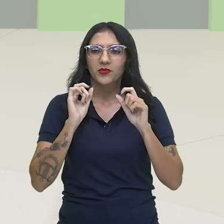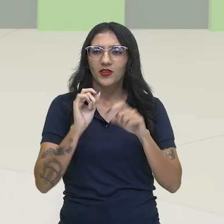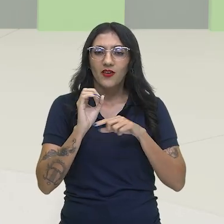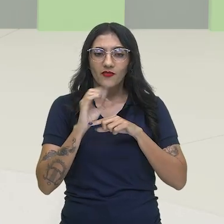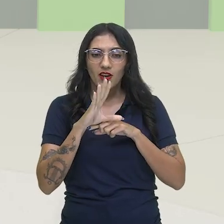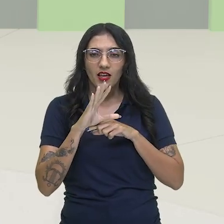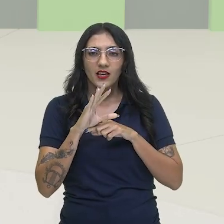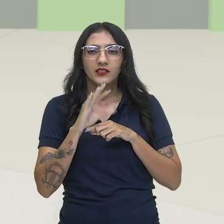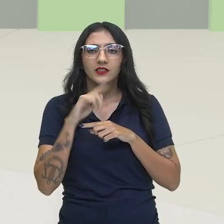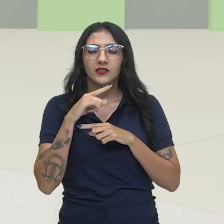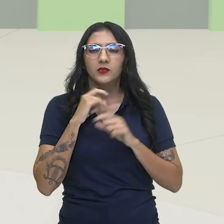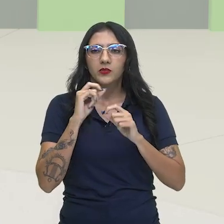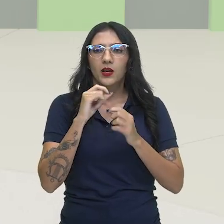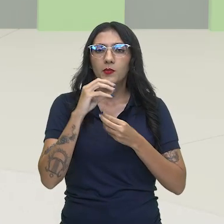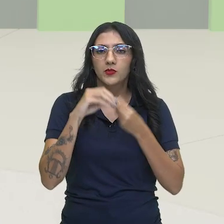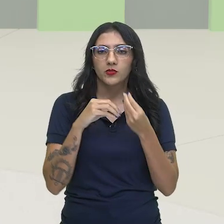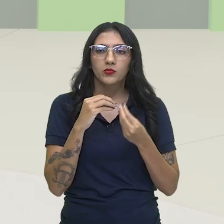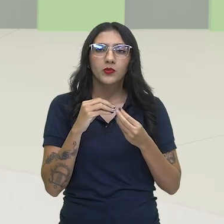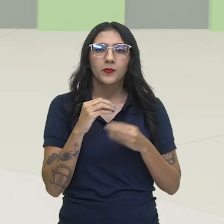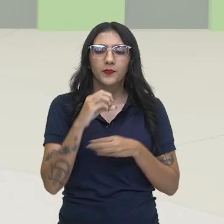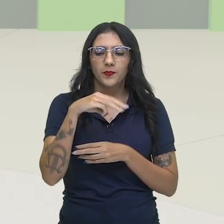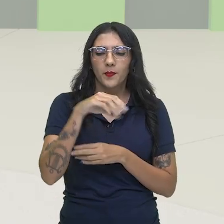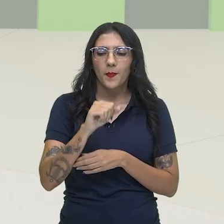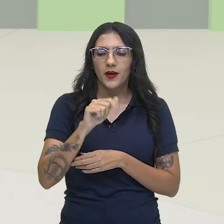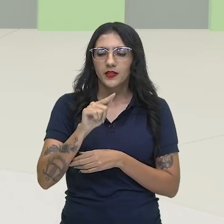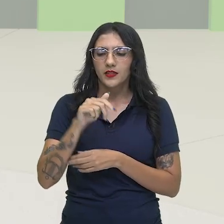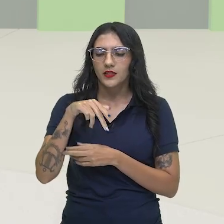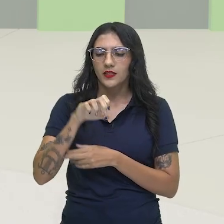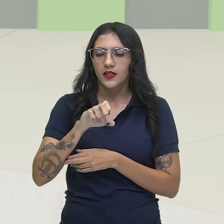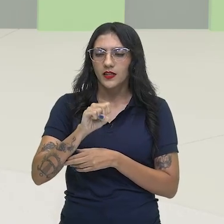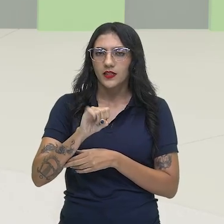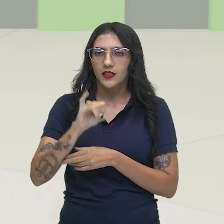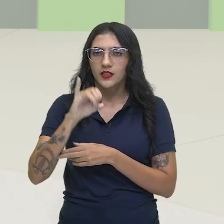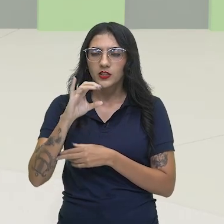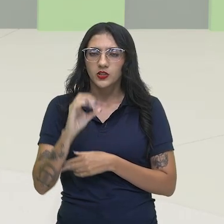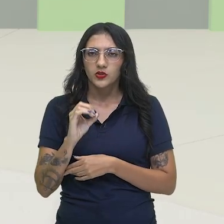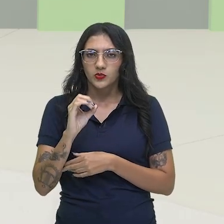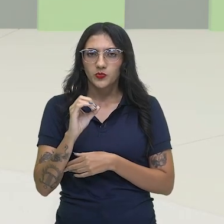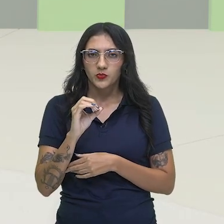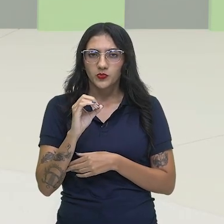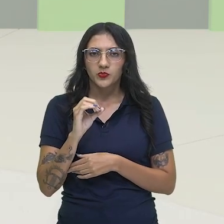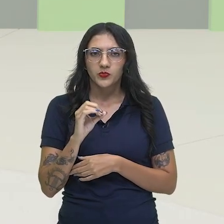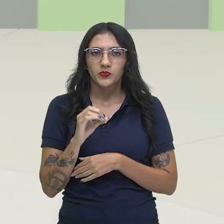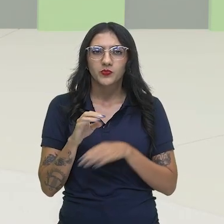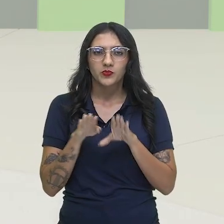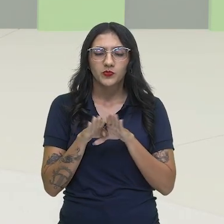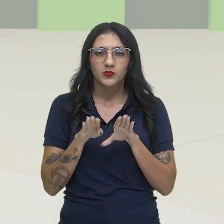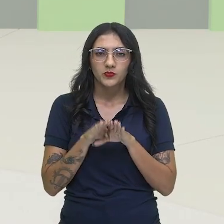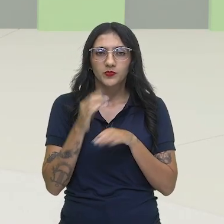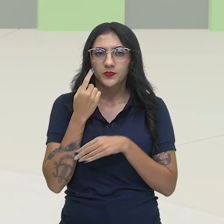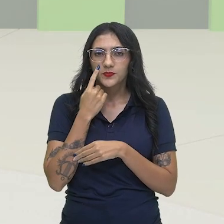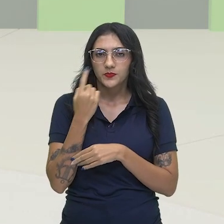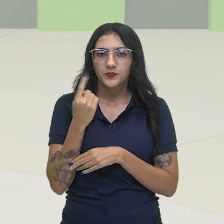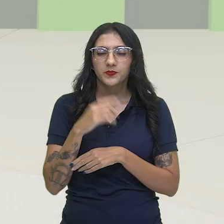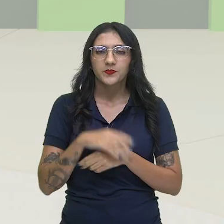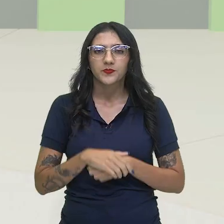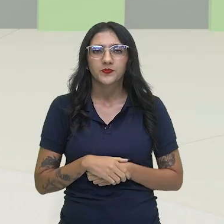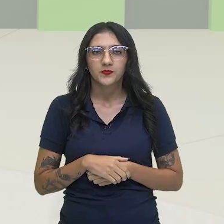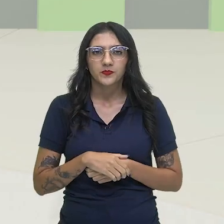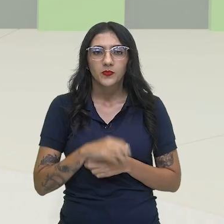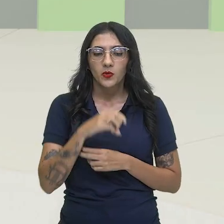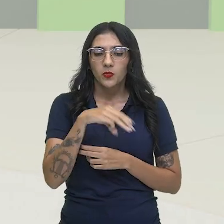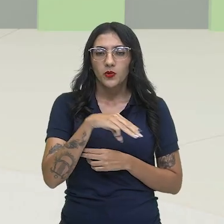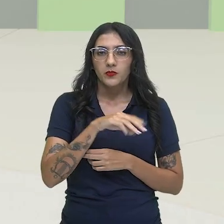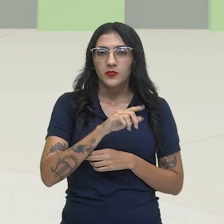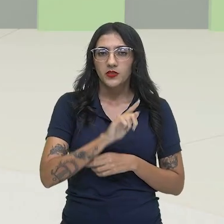ocorre do magnésio, observem aí, ó, na próxima cartela, é a reação que ocorre